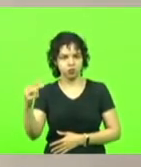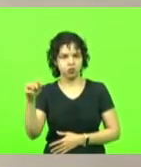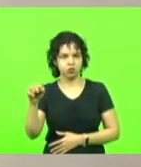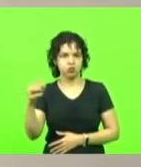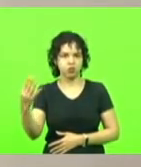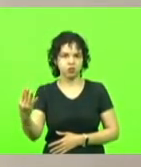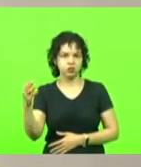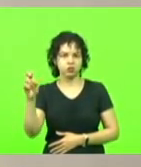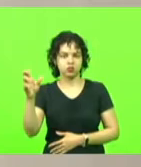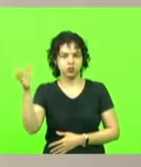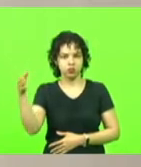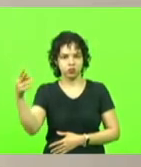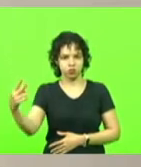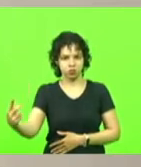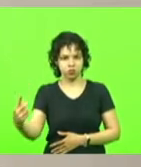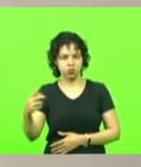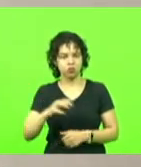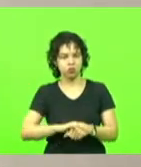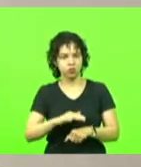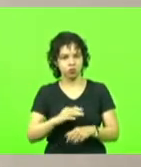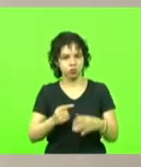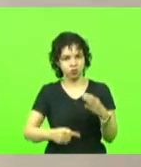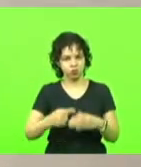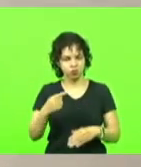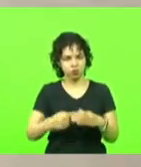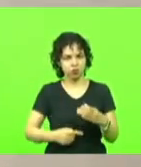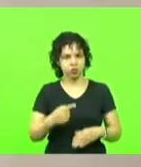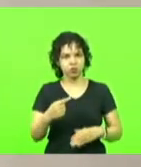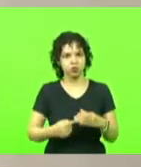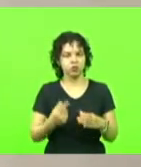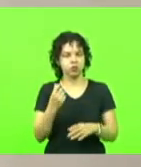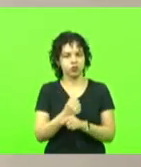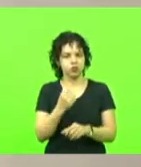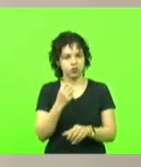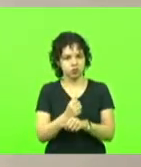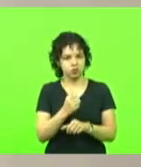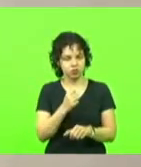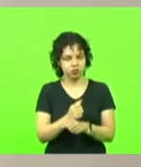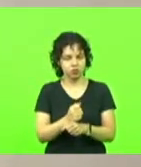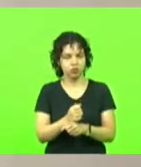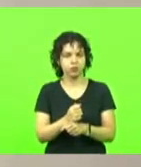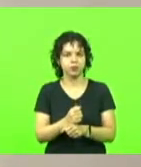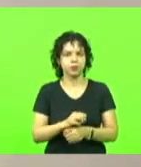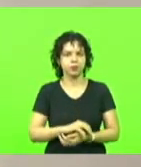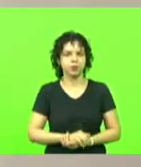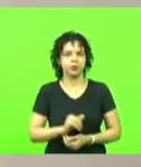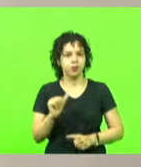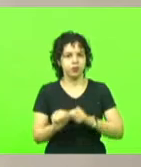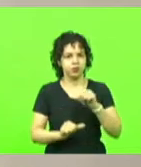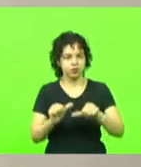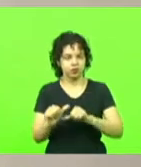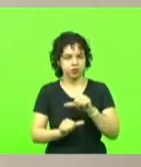00.245/2021. Autor, Comissão de Finanças e Tributação. Altera